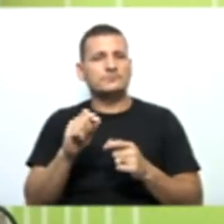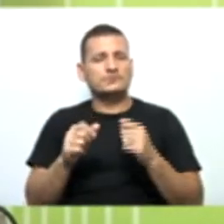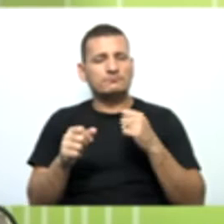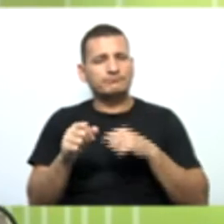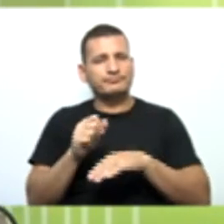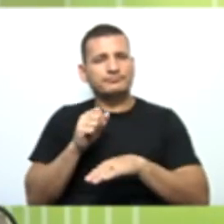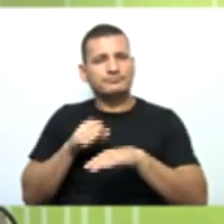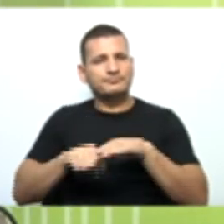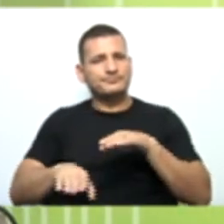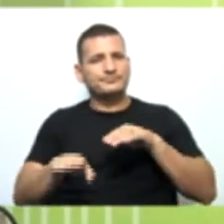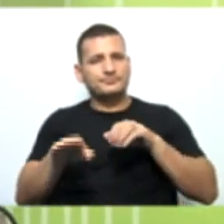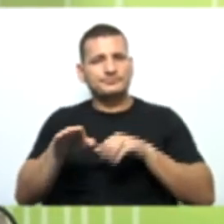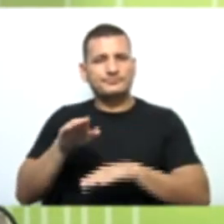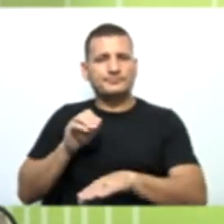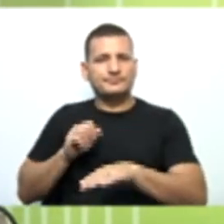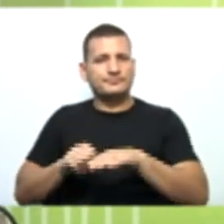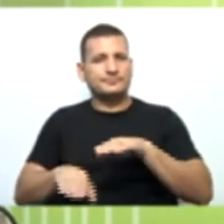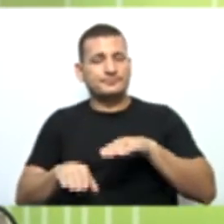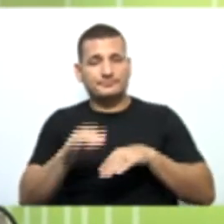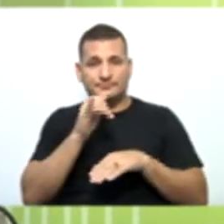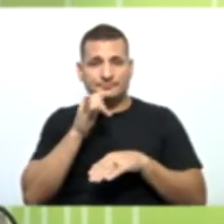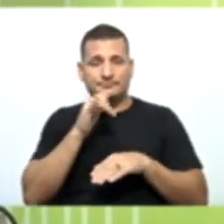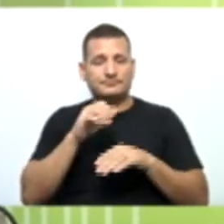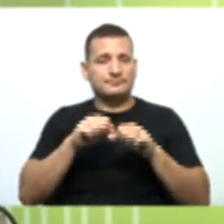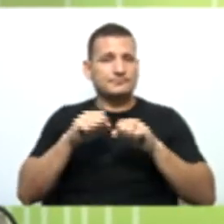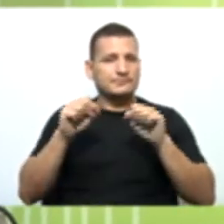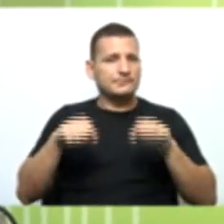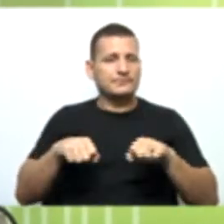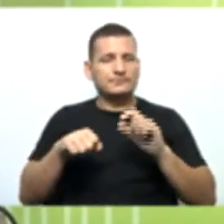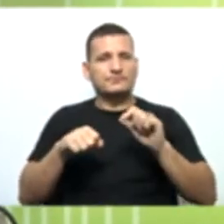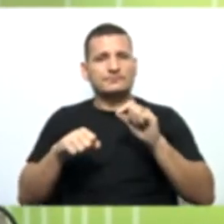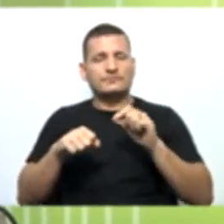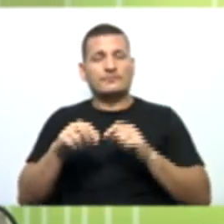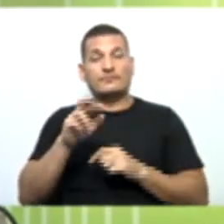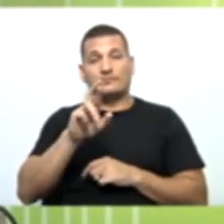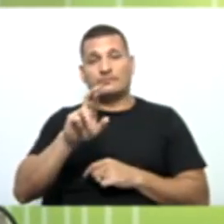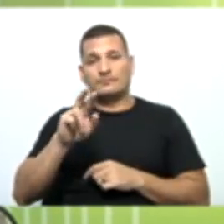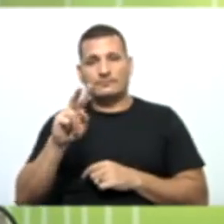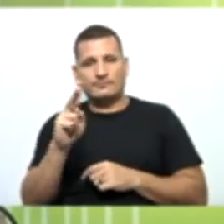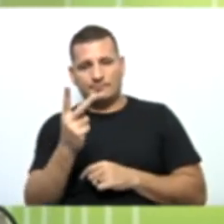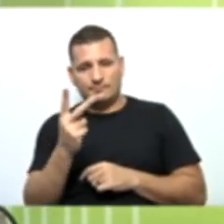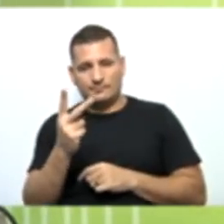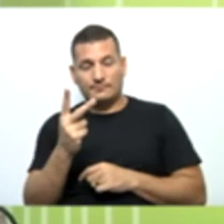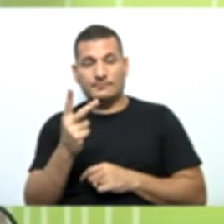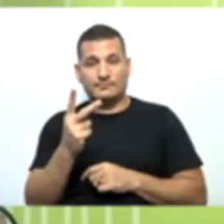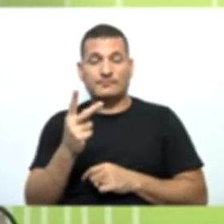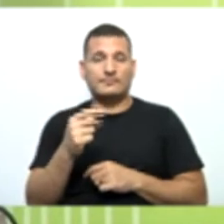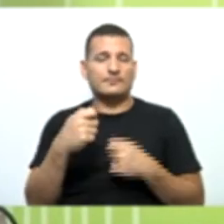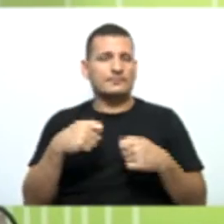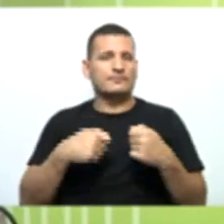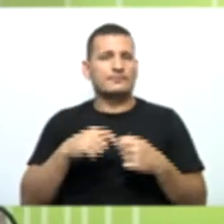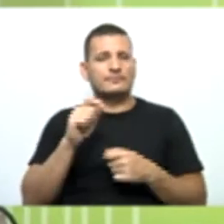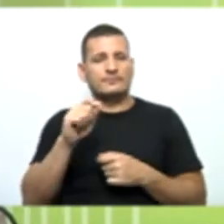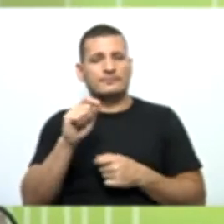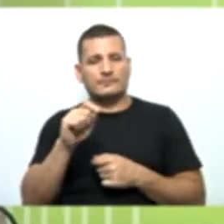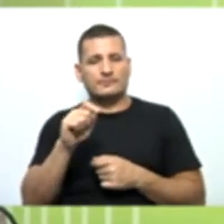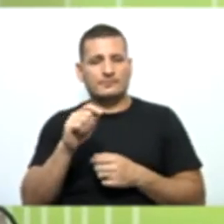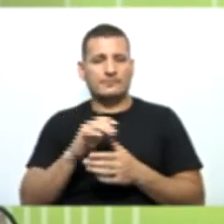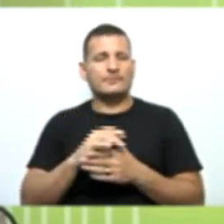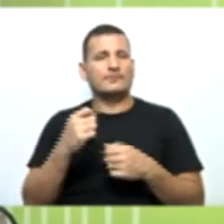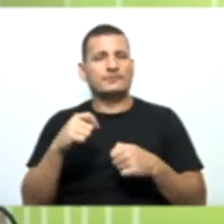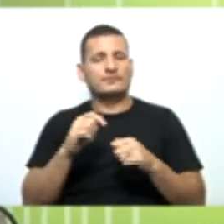momento que você tem um sistema de informação, por exemplo, sistema de recursos humanos, para isso precisa do quê? Precisa